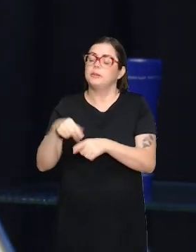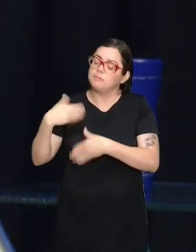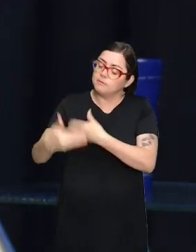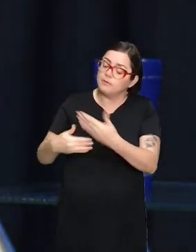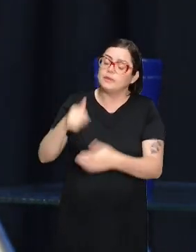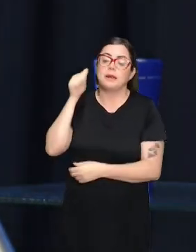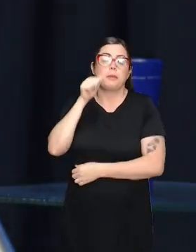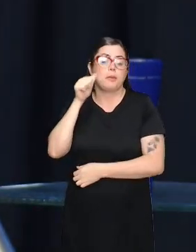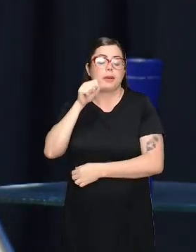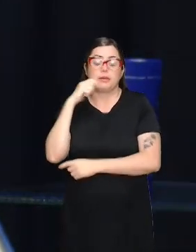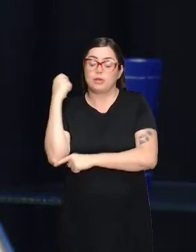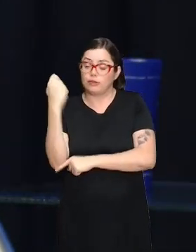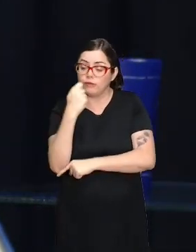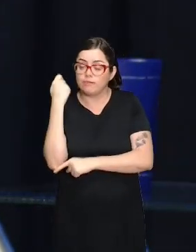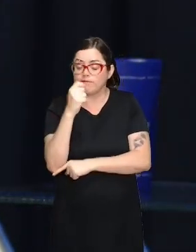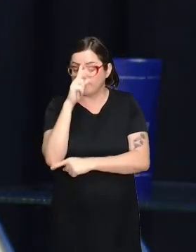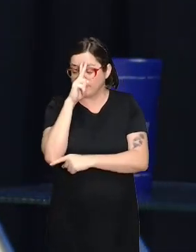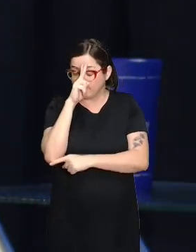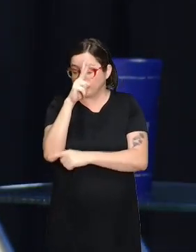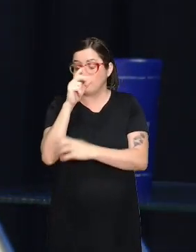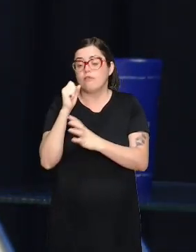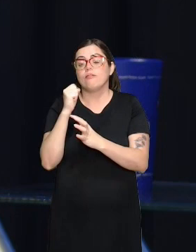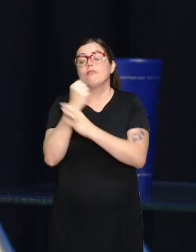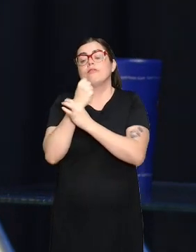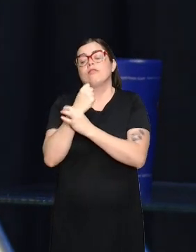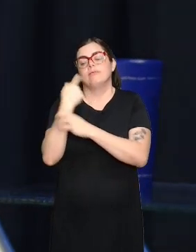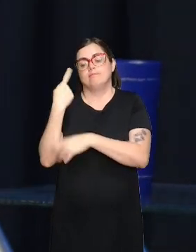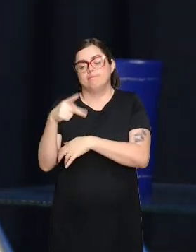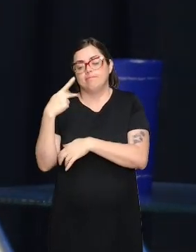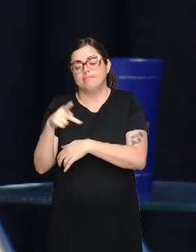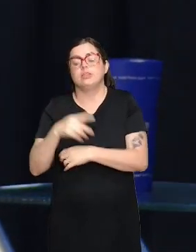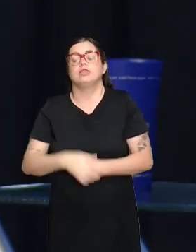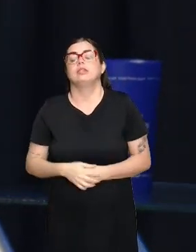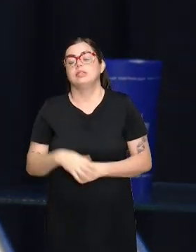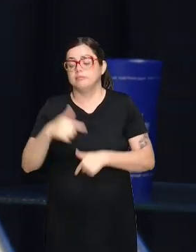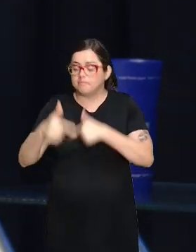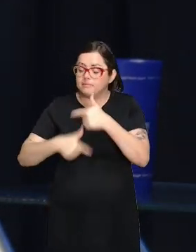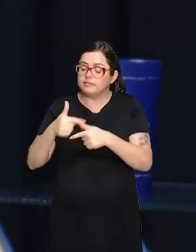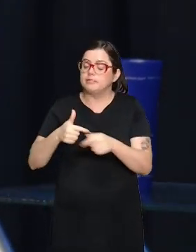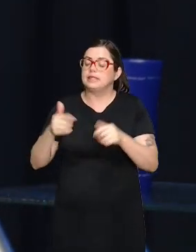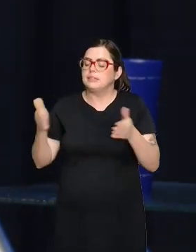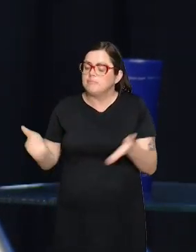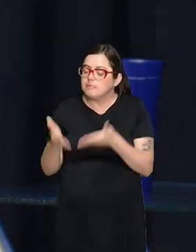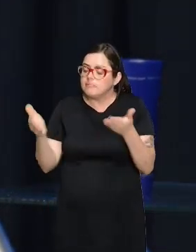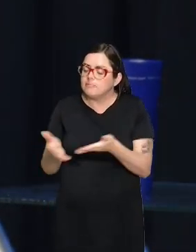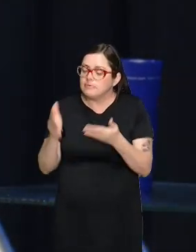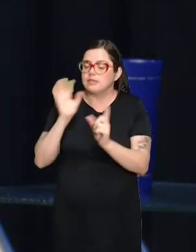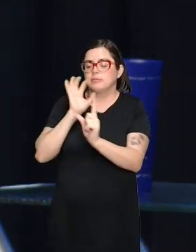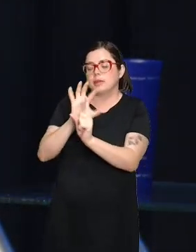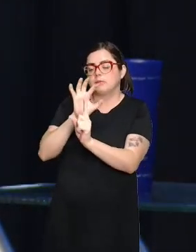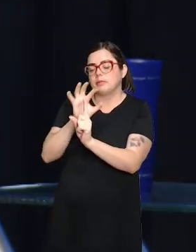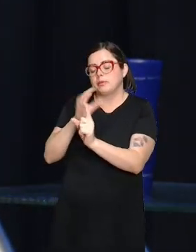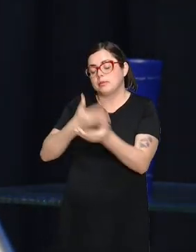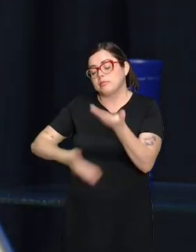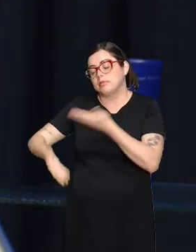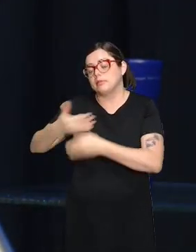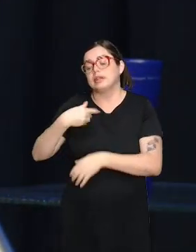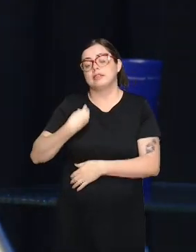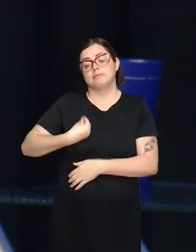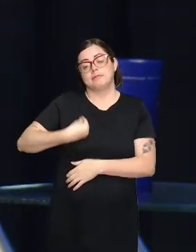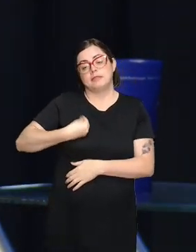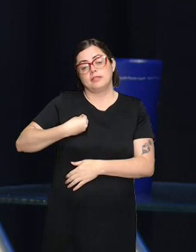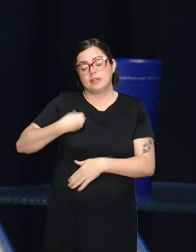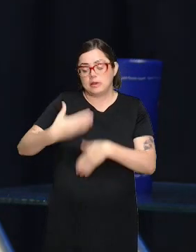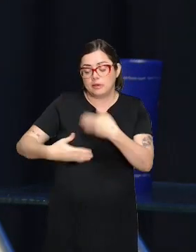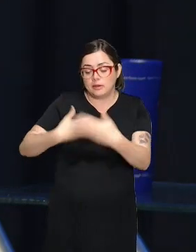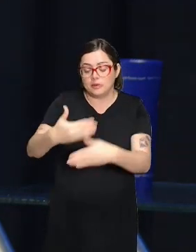mais forte, né, mais cruel, que também é algo que a gente precisa trabalhar. Porque a gente está vivendo mais e está ganhando anos